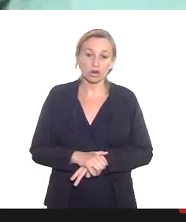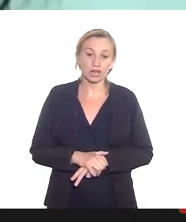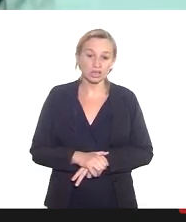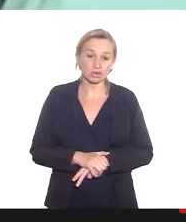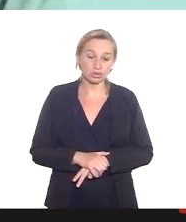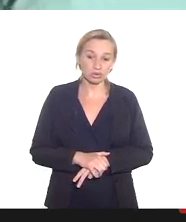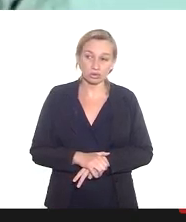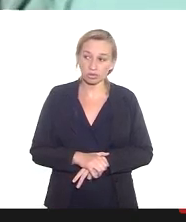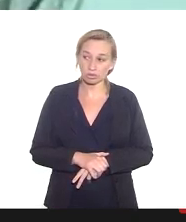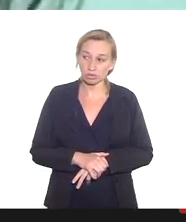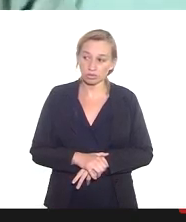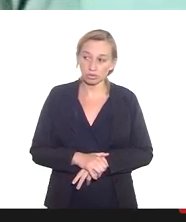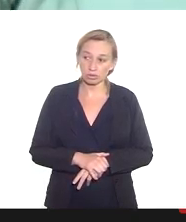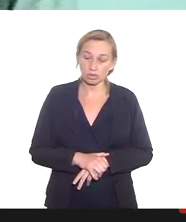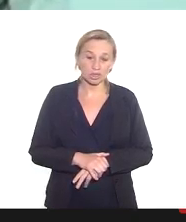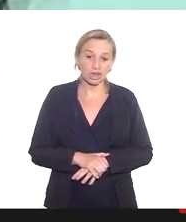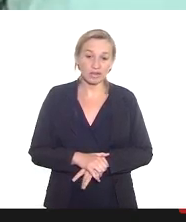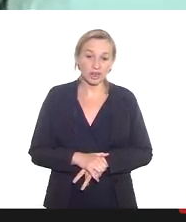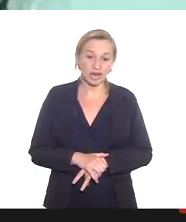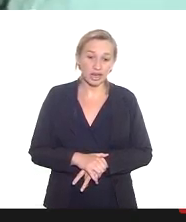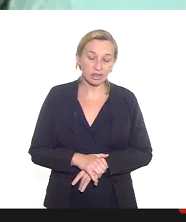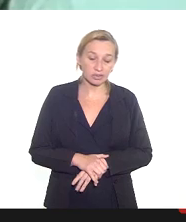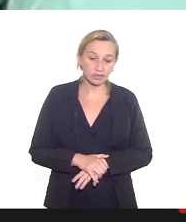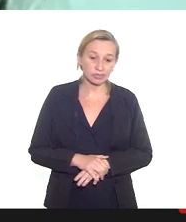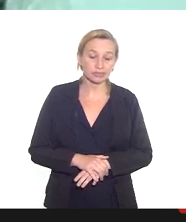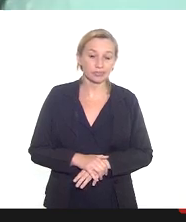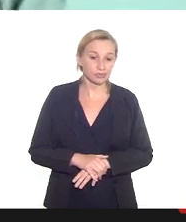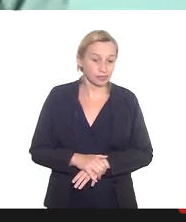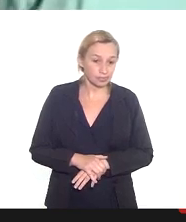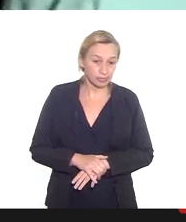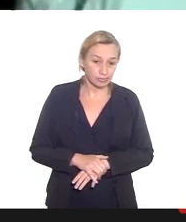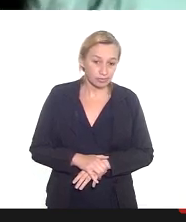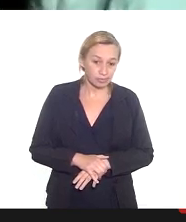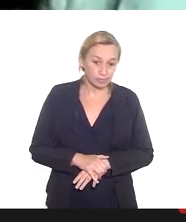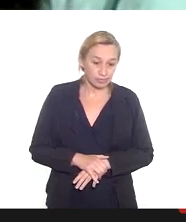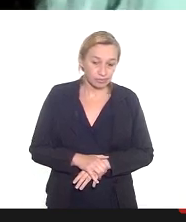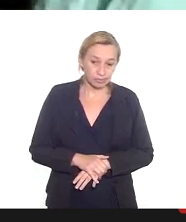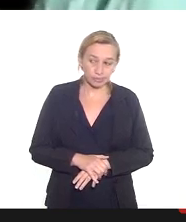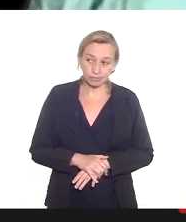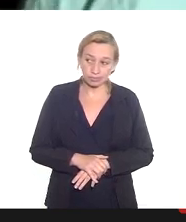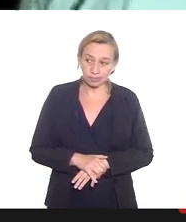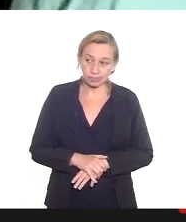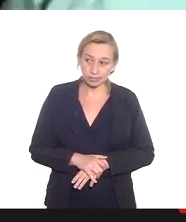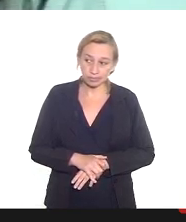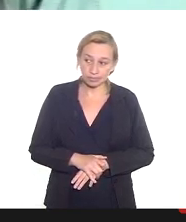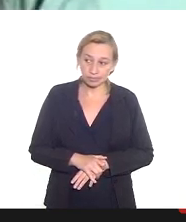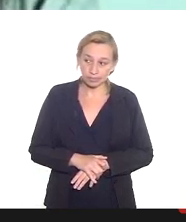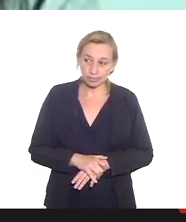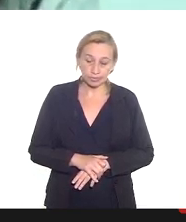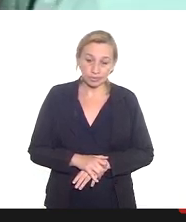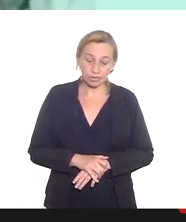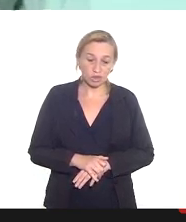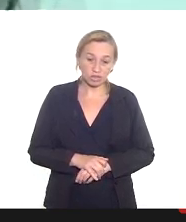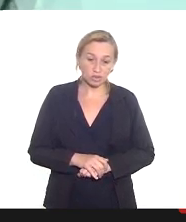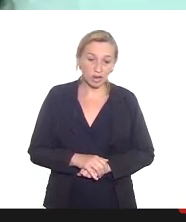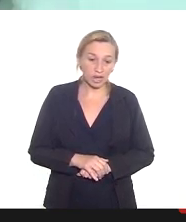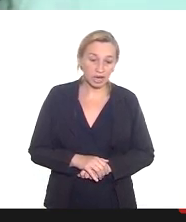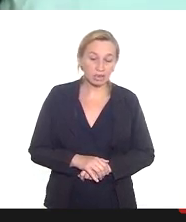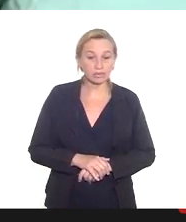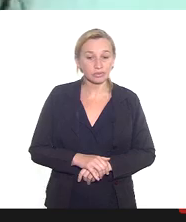que eu acho também extremamente pertinente mas entretanto né deixou claro que a questão do atestado